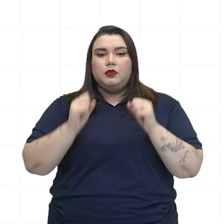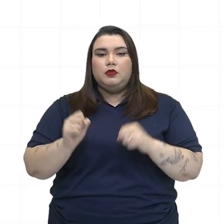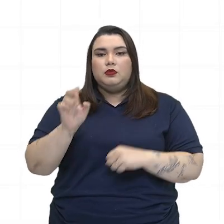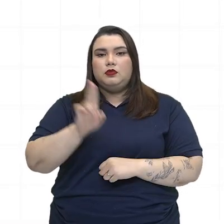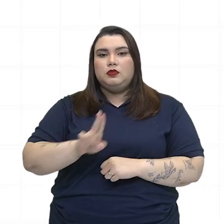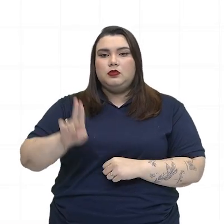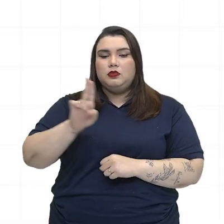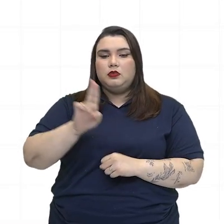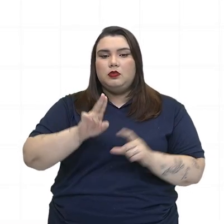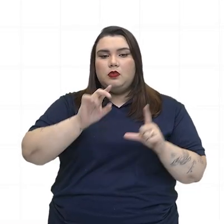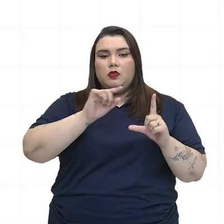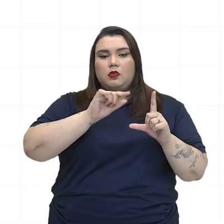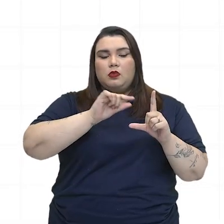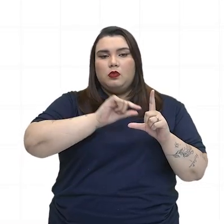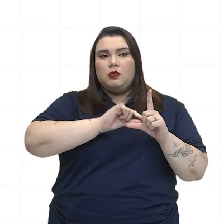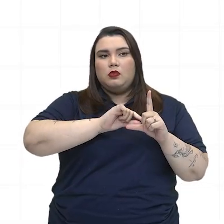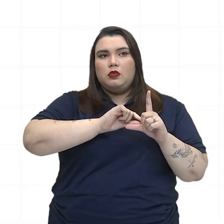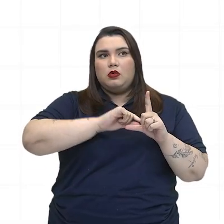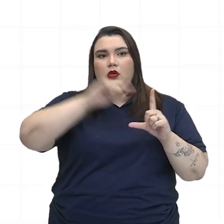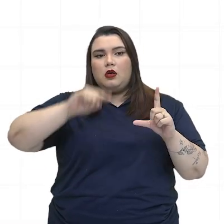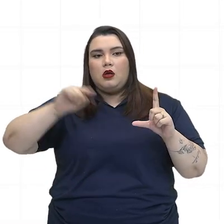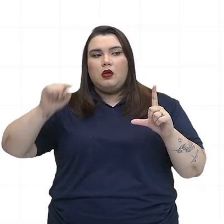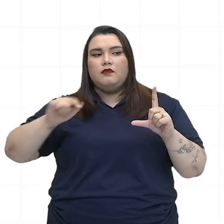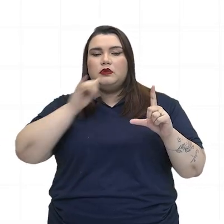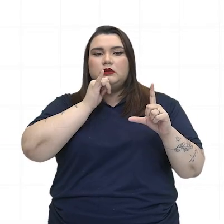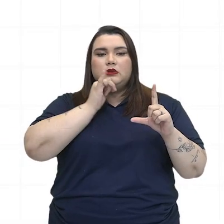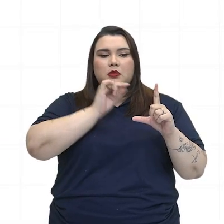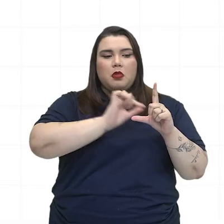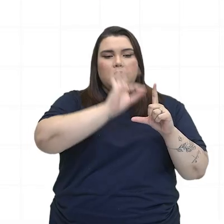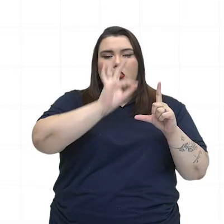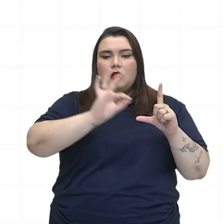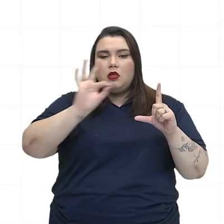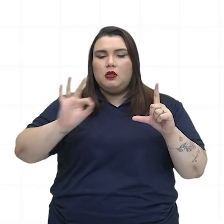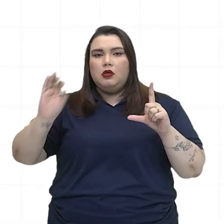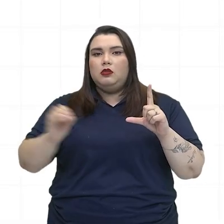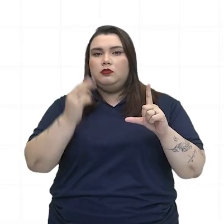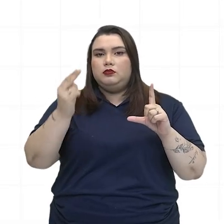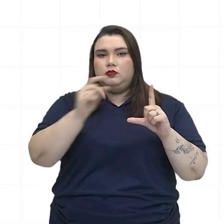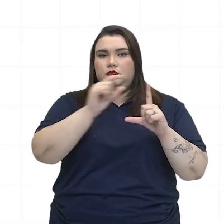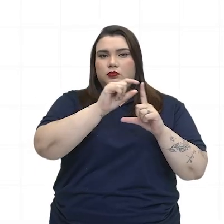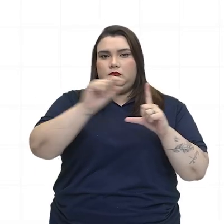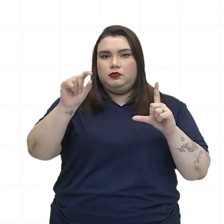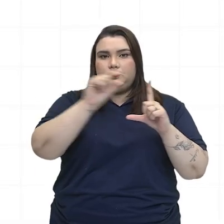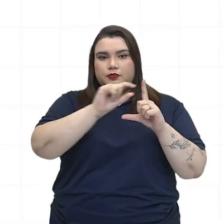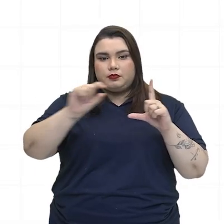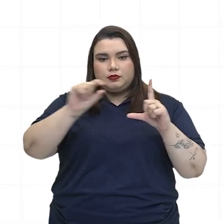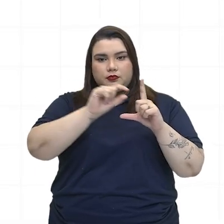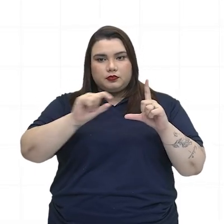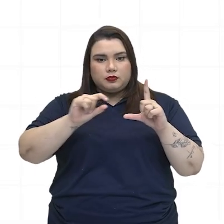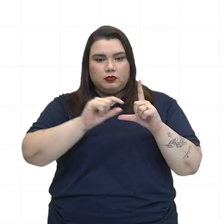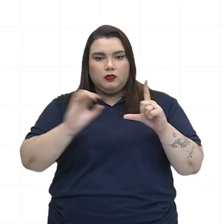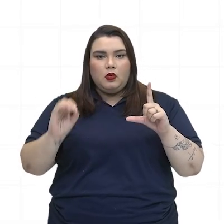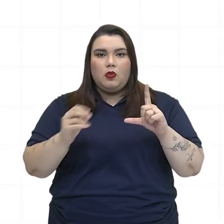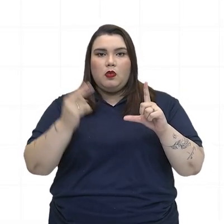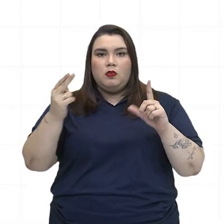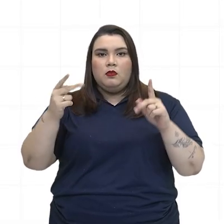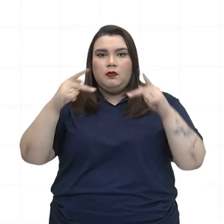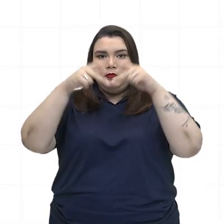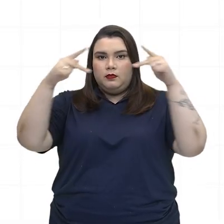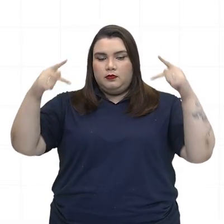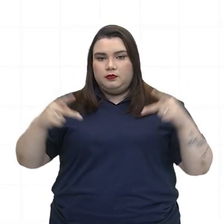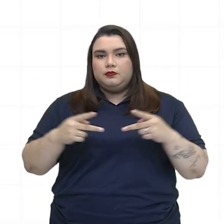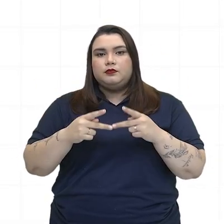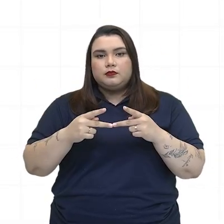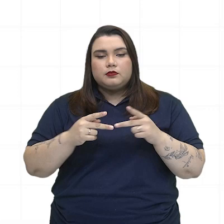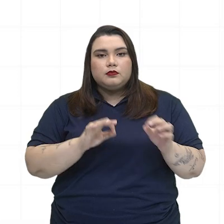usar aqui o gráfico de linhas, né, o gráfico de barras, o gráfico de setores, também conhecido